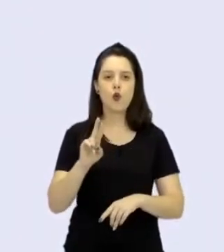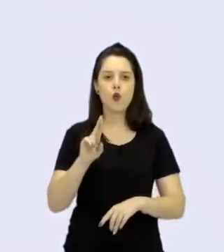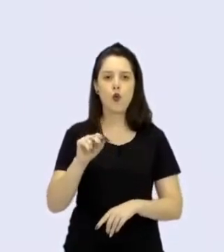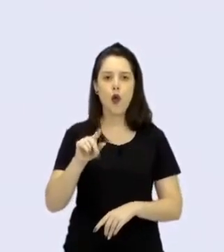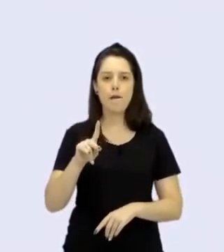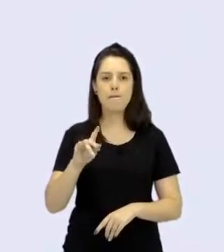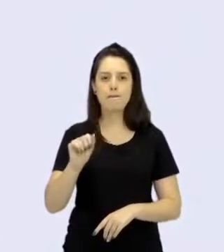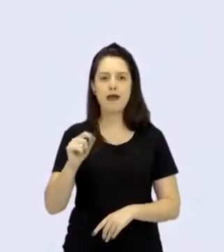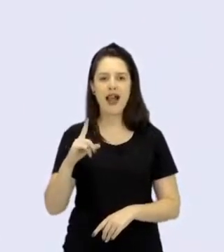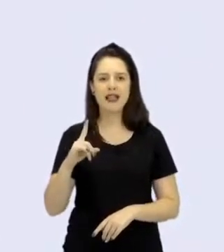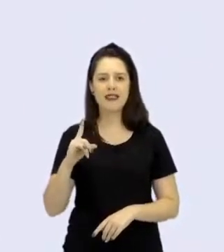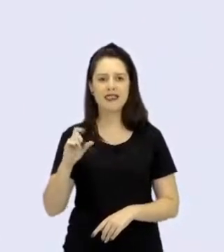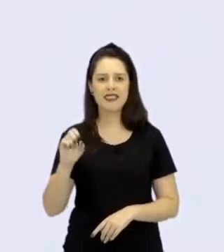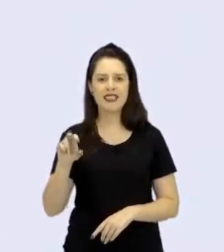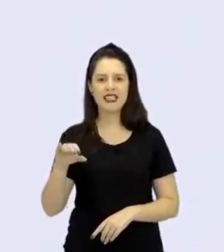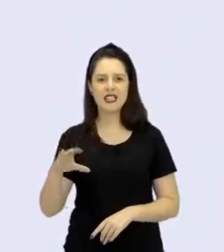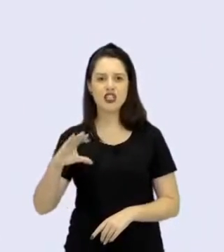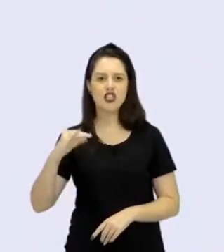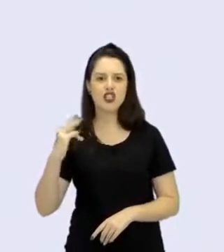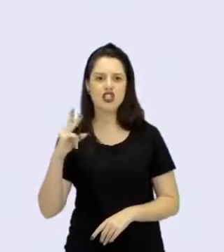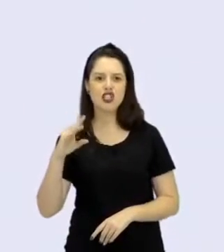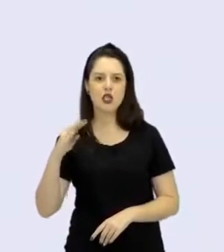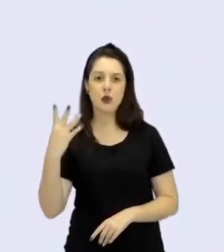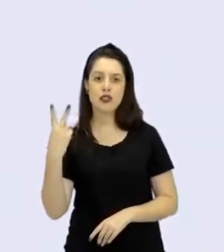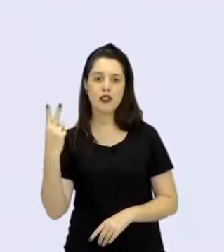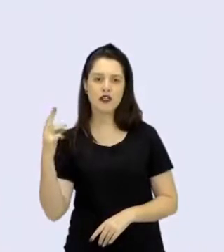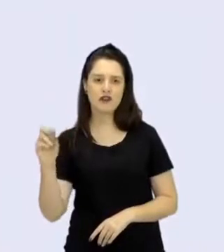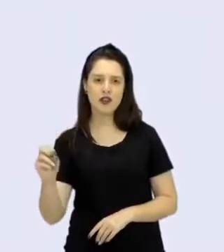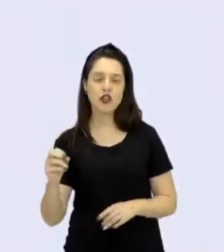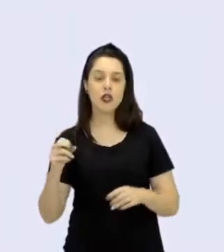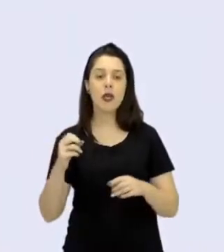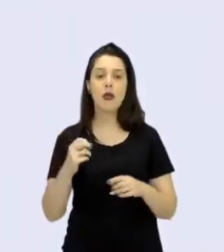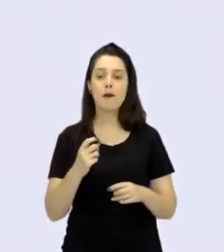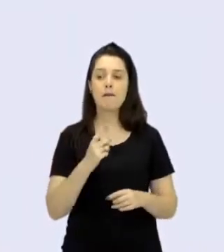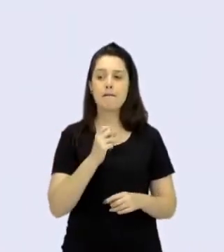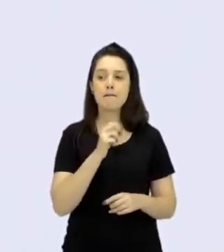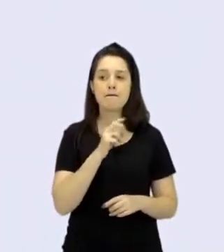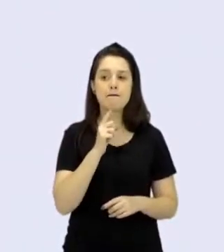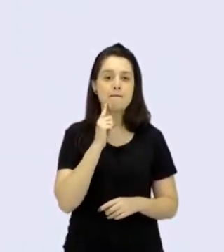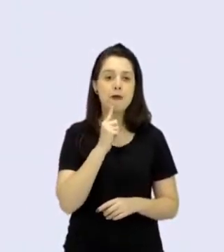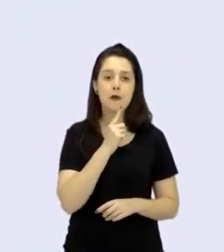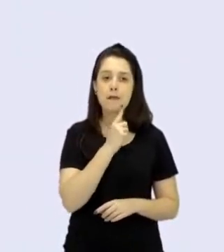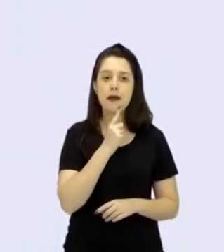Chico 420, no bairro Pompeia, CEP